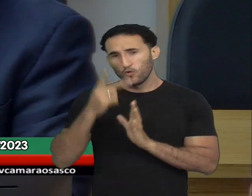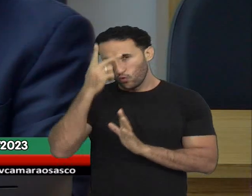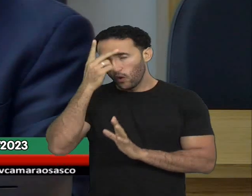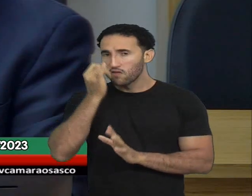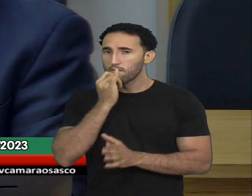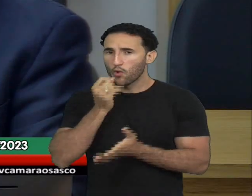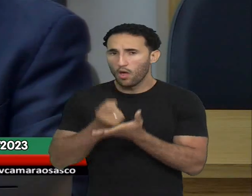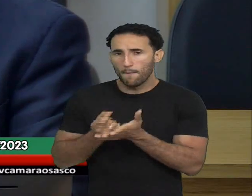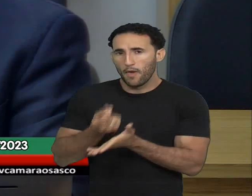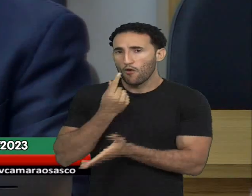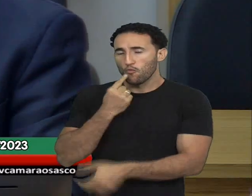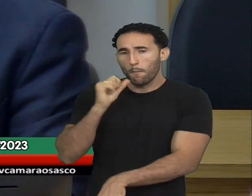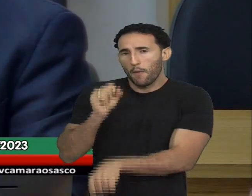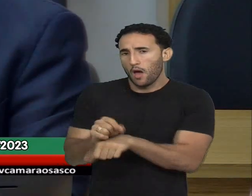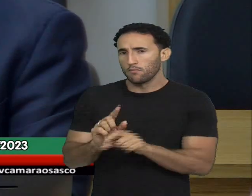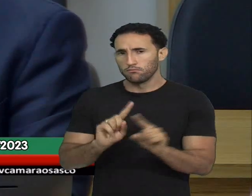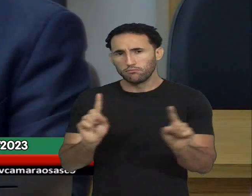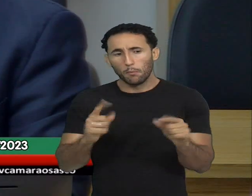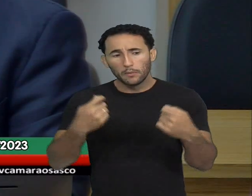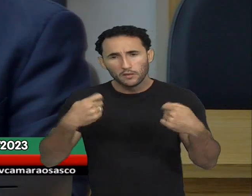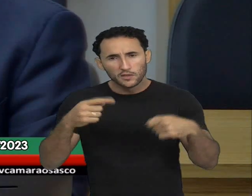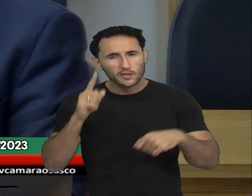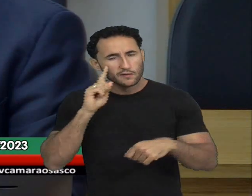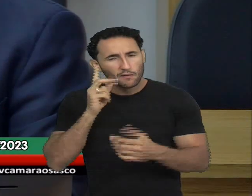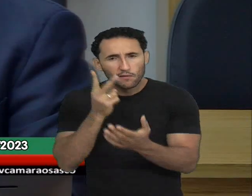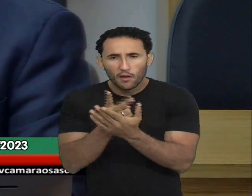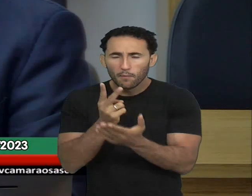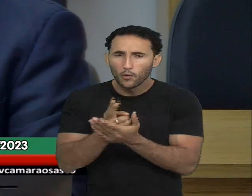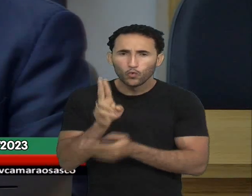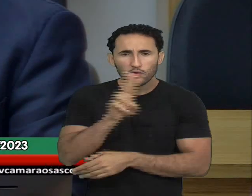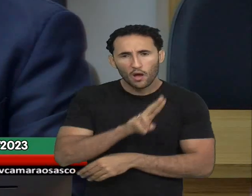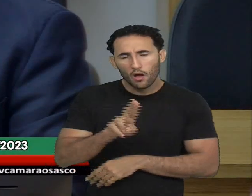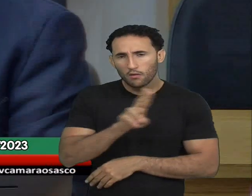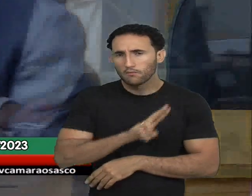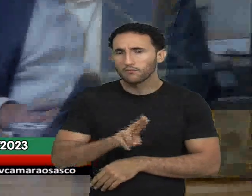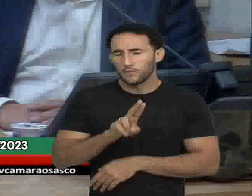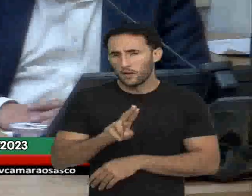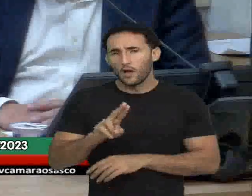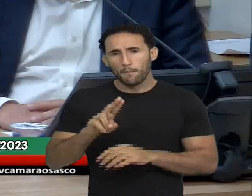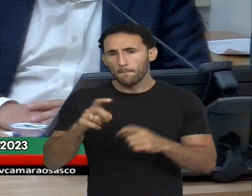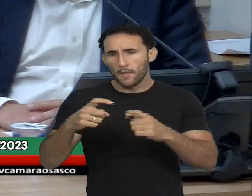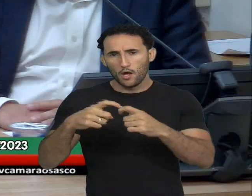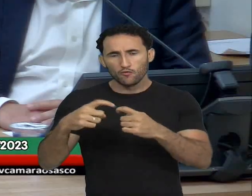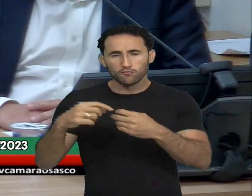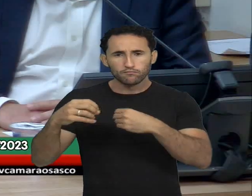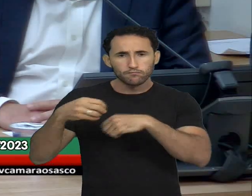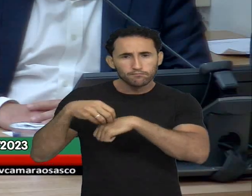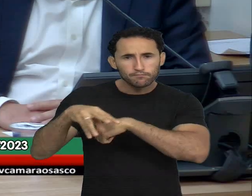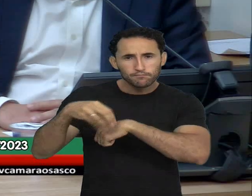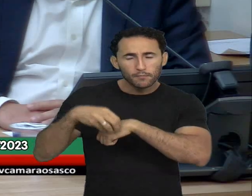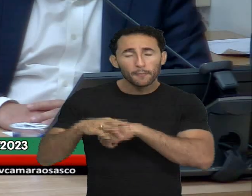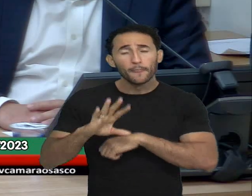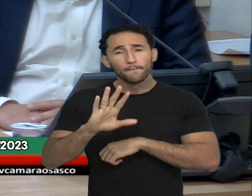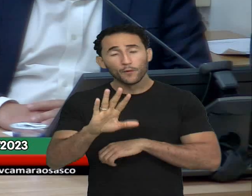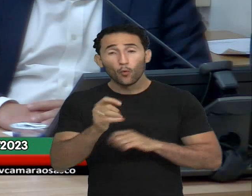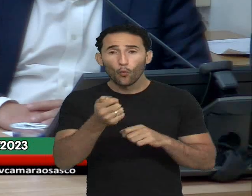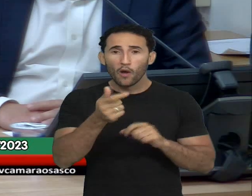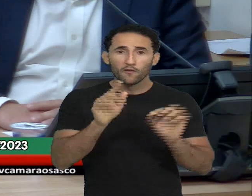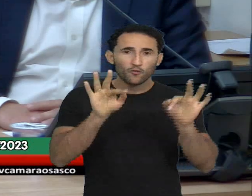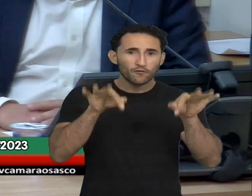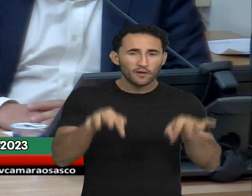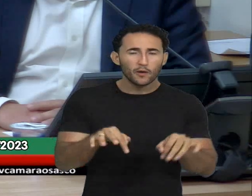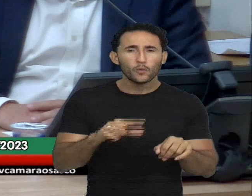Tem que fazer o uso conforme prescrição médica. Bom, estamos indo aqui para o finalmente. Aqui